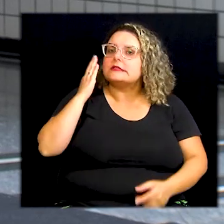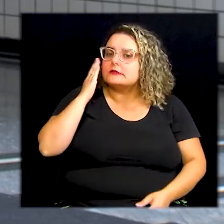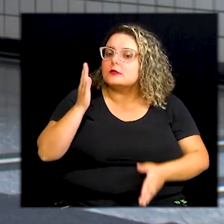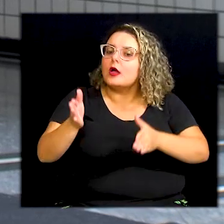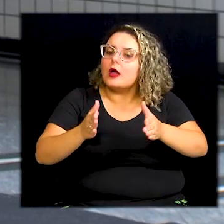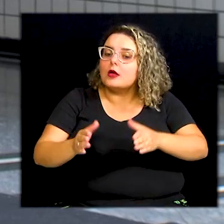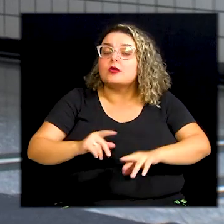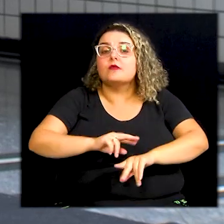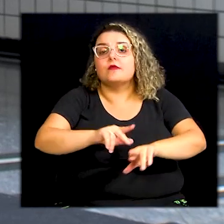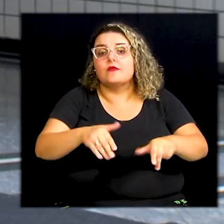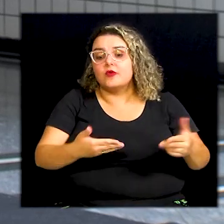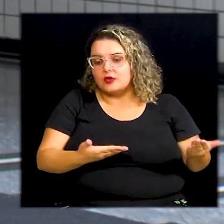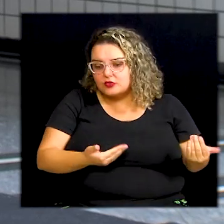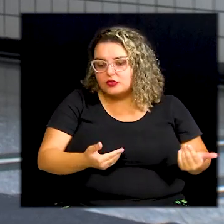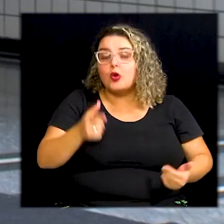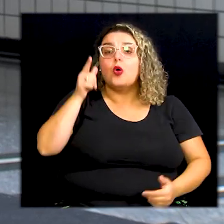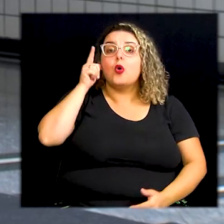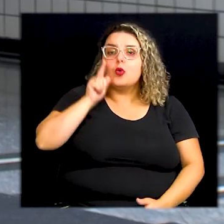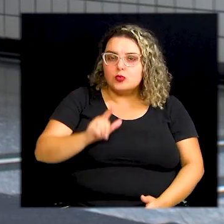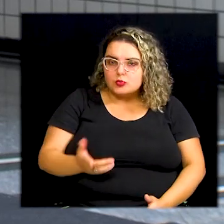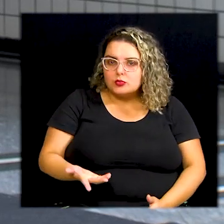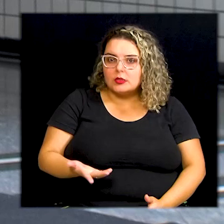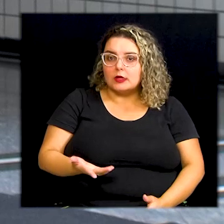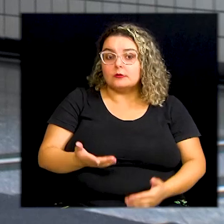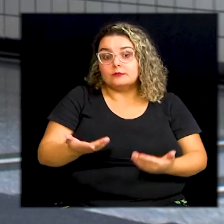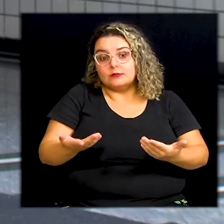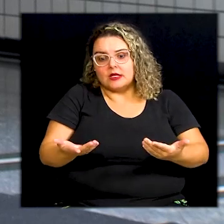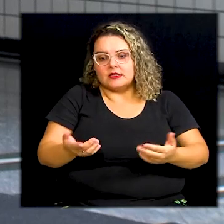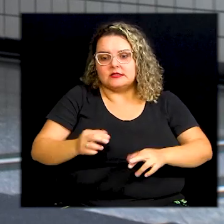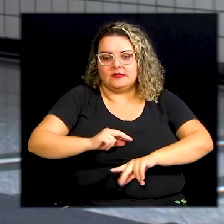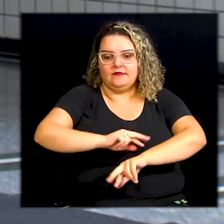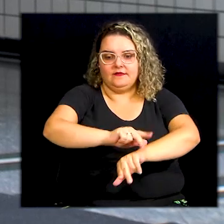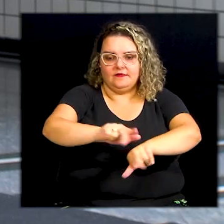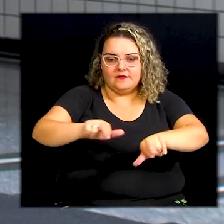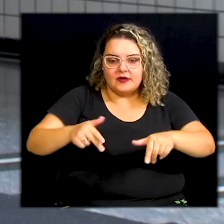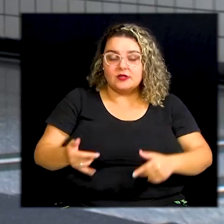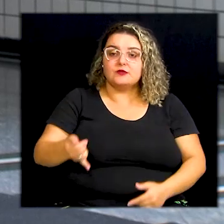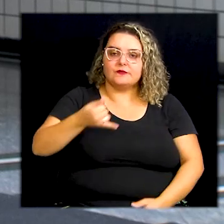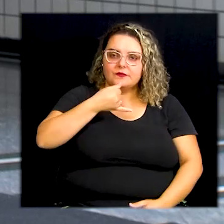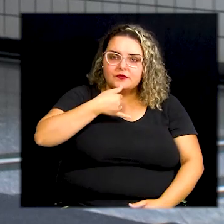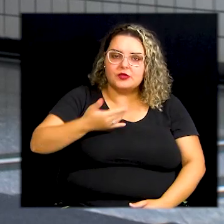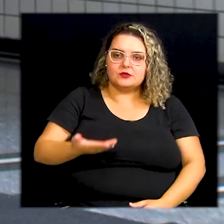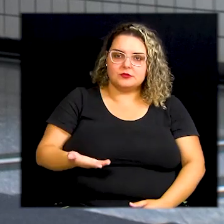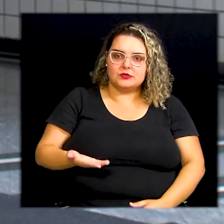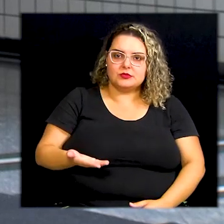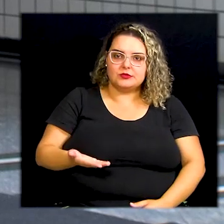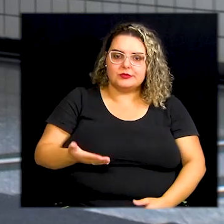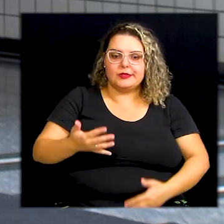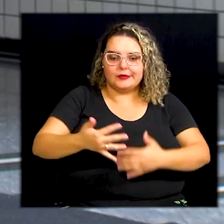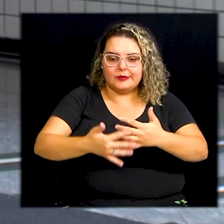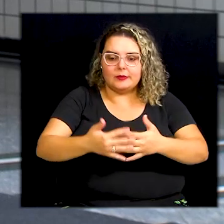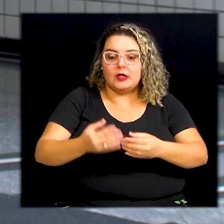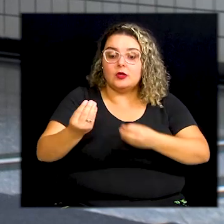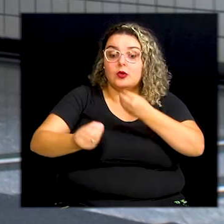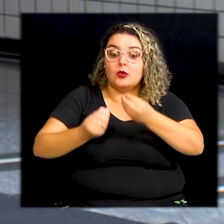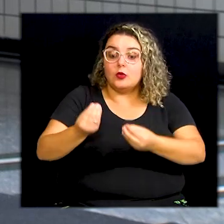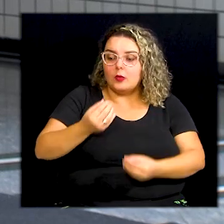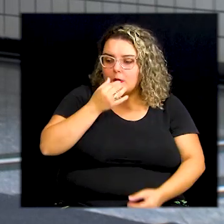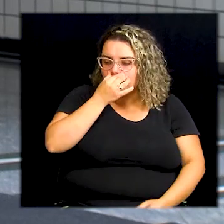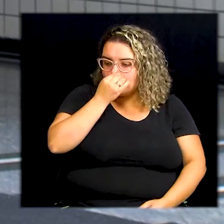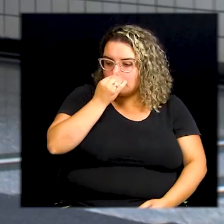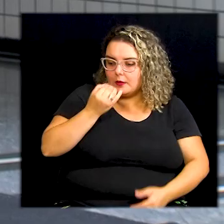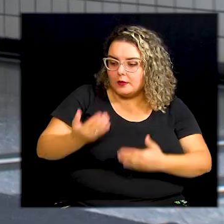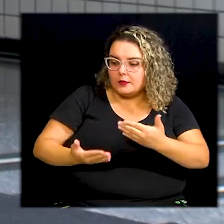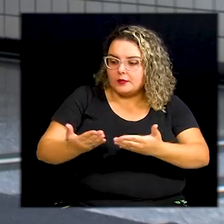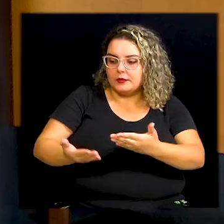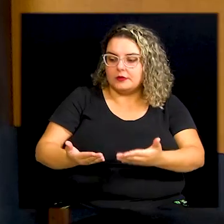período em que muitos garotos conseguem, mas milhões, infelizmente, ficam no meio do caminho. Sim. Como é que você lidou